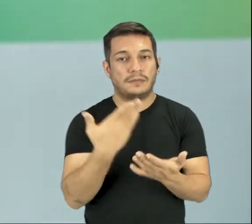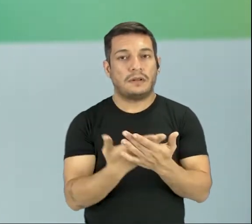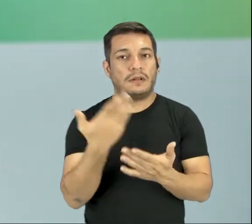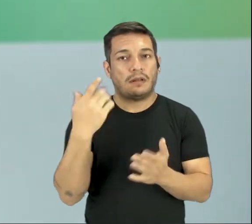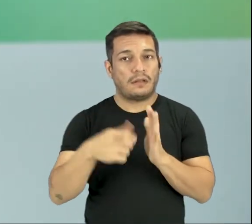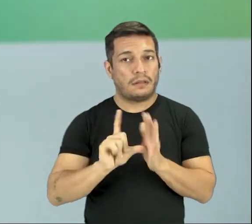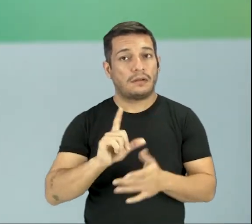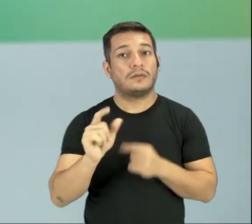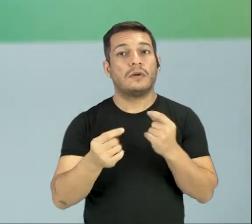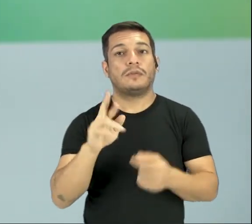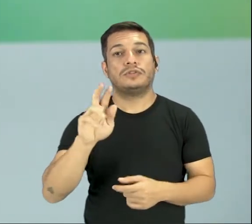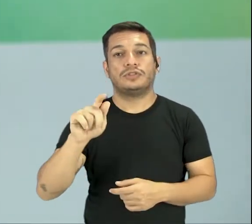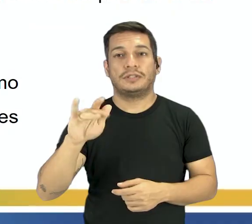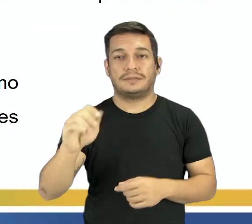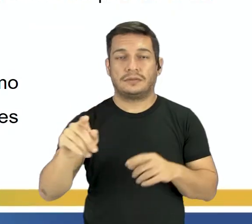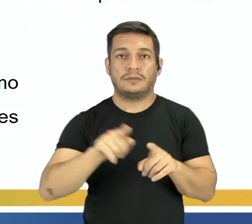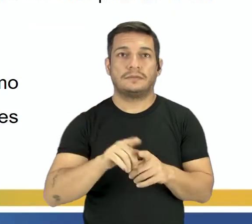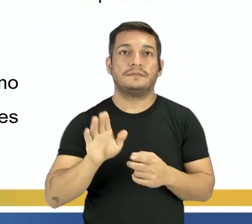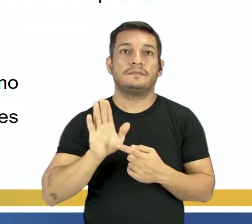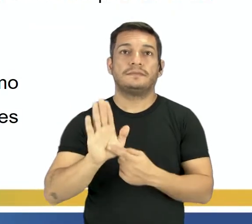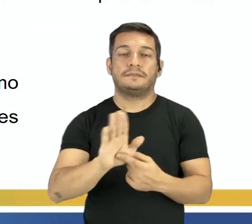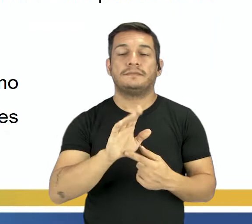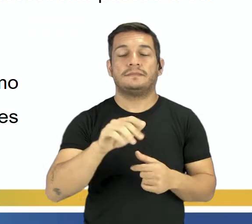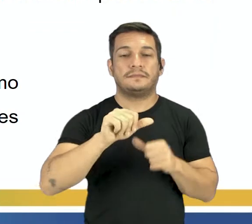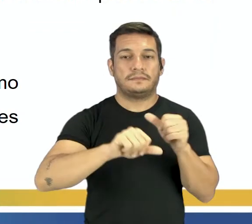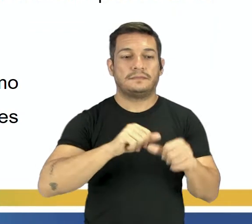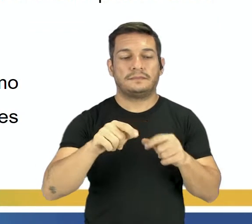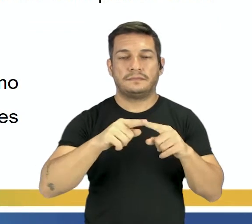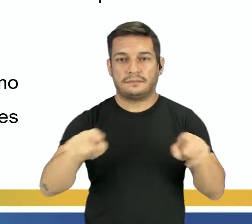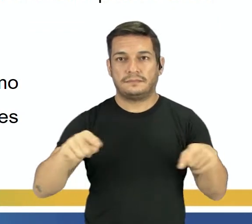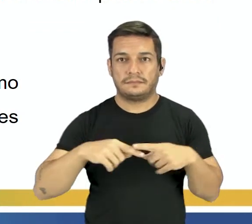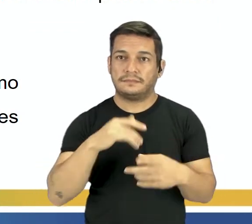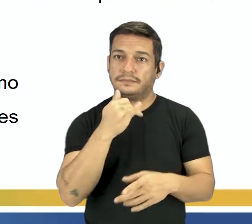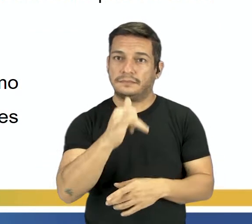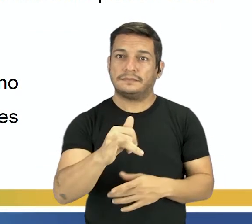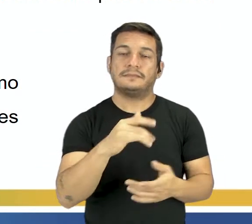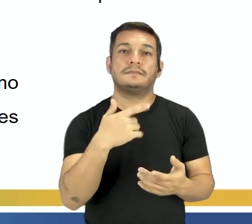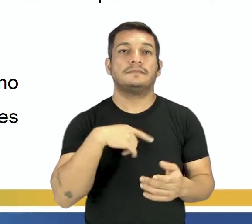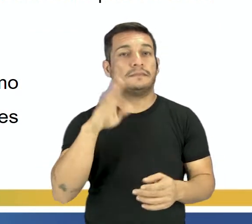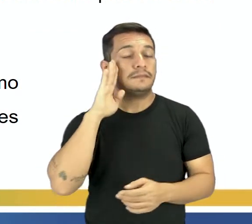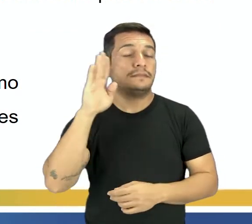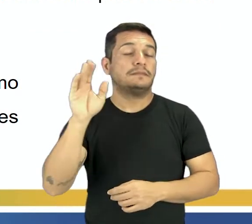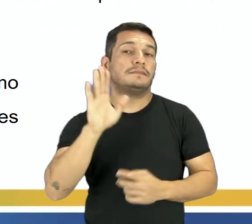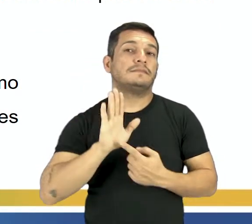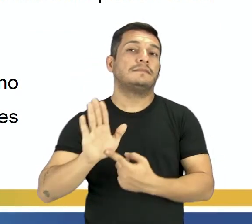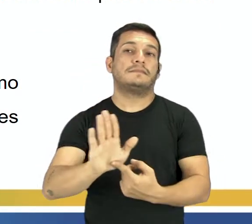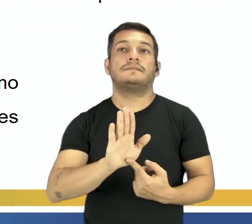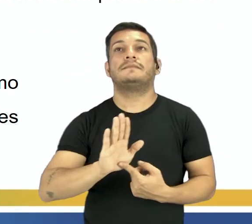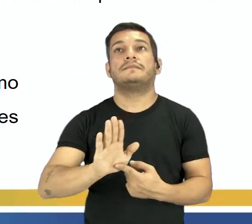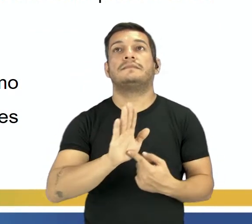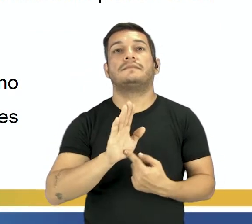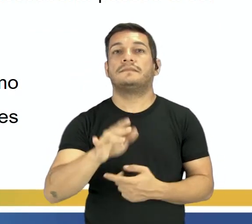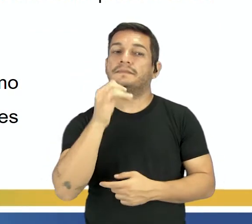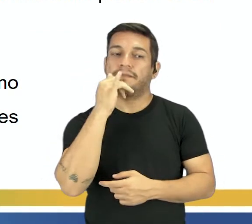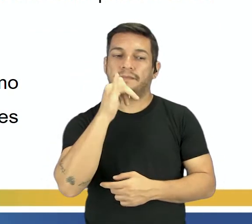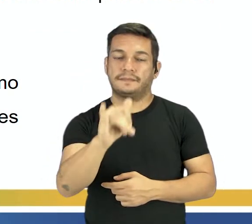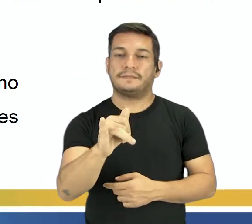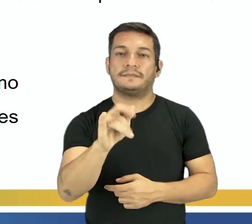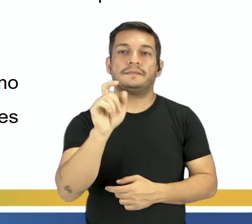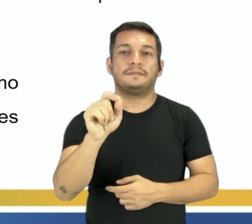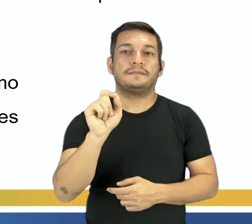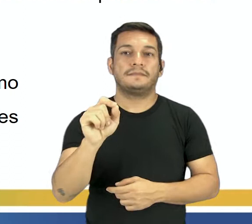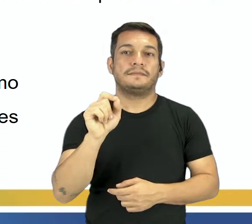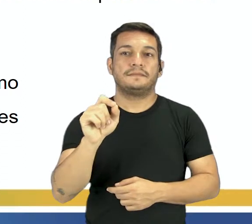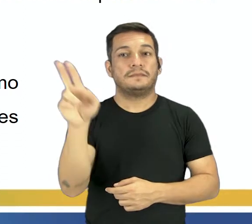vamos iniciar? Aplicação da indução magnética. A principal aplicação da indução magnética ou eletromagnética é